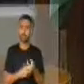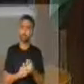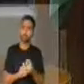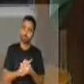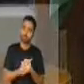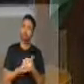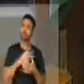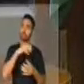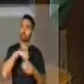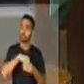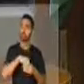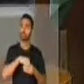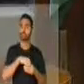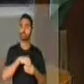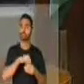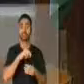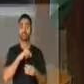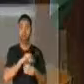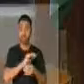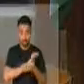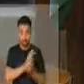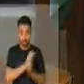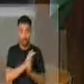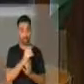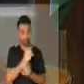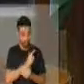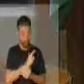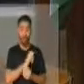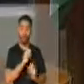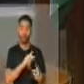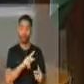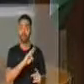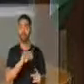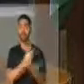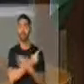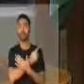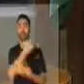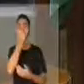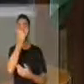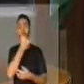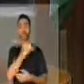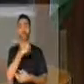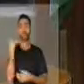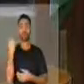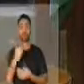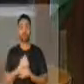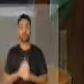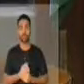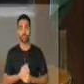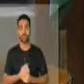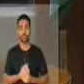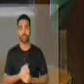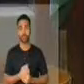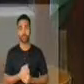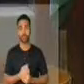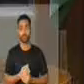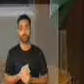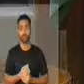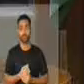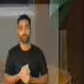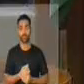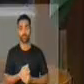vezes leva a um diagnóstico fatal, porque predomina o afastamento do